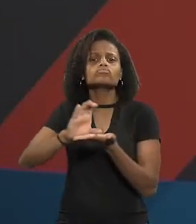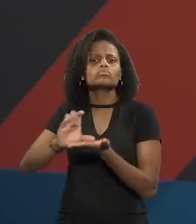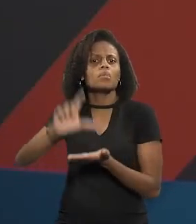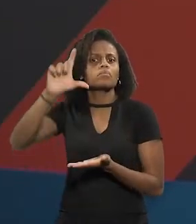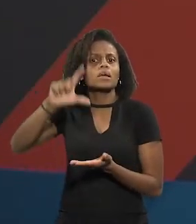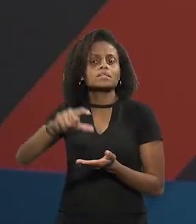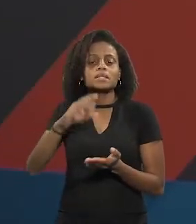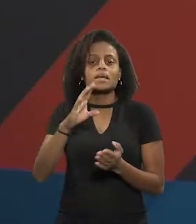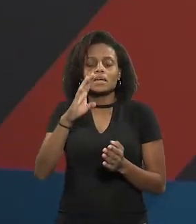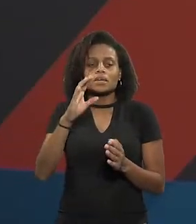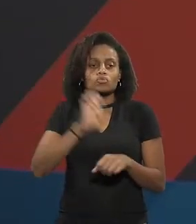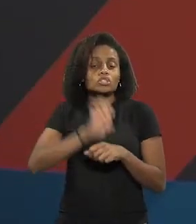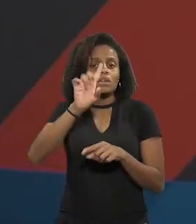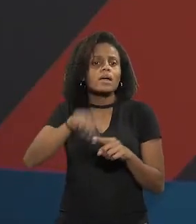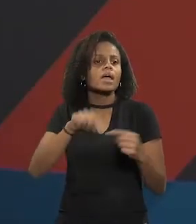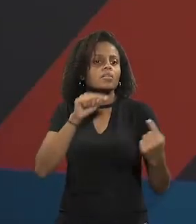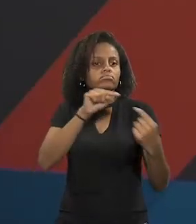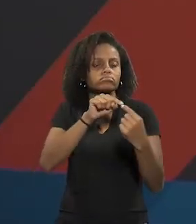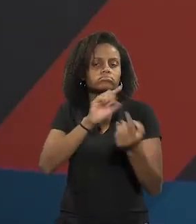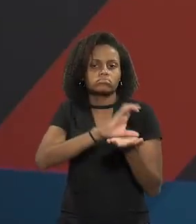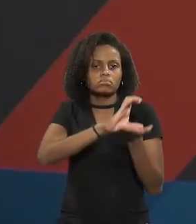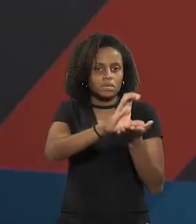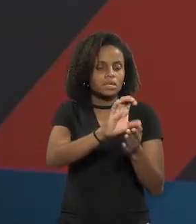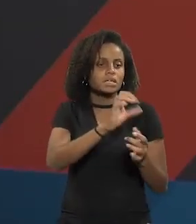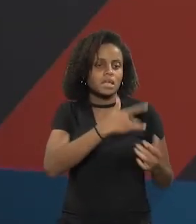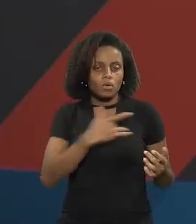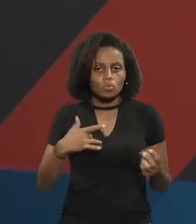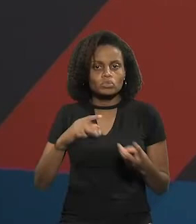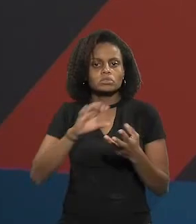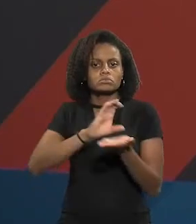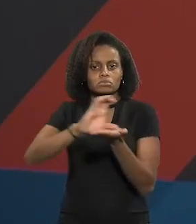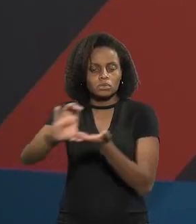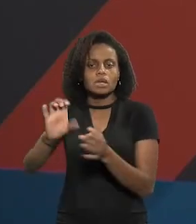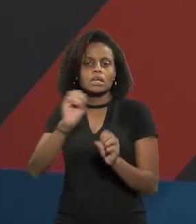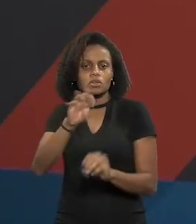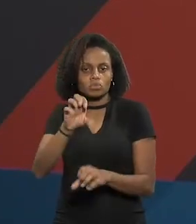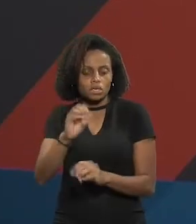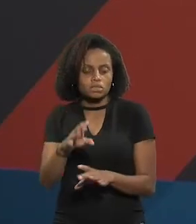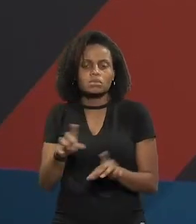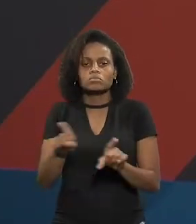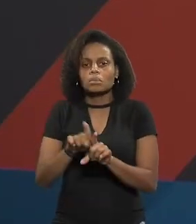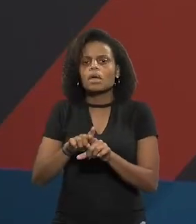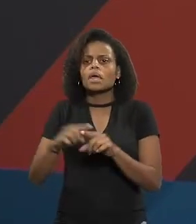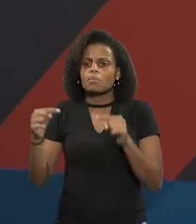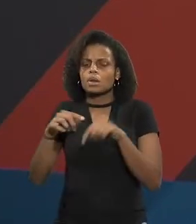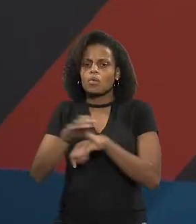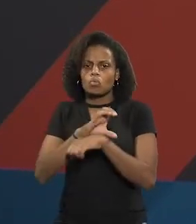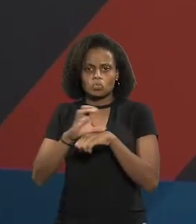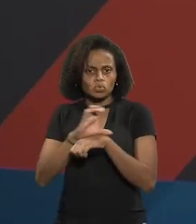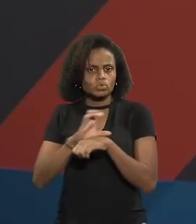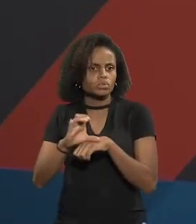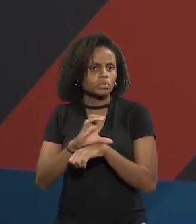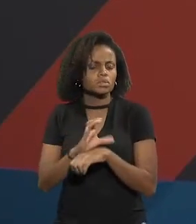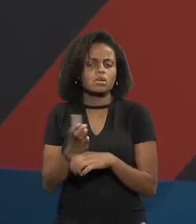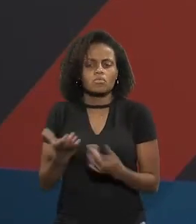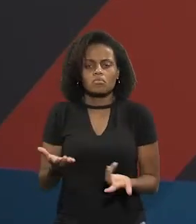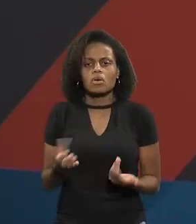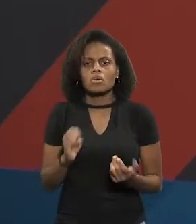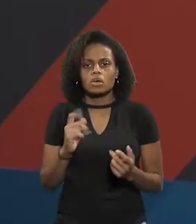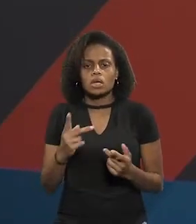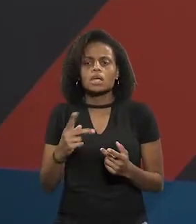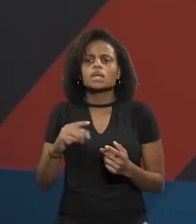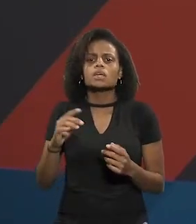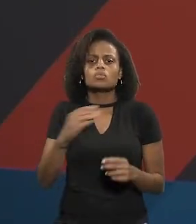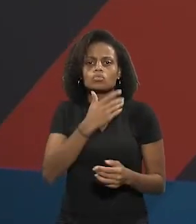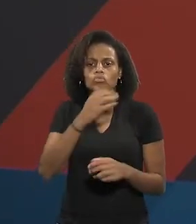do Estado sempre foram em saúde e em educação, até por conta dos mínimos constitucionais e que o Estado deve investir do que arrecada,